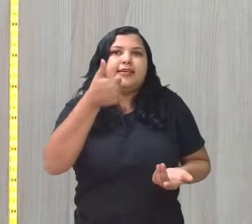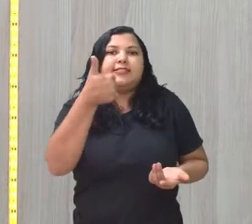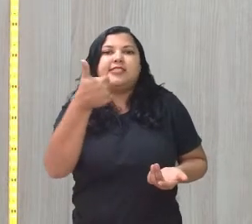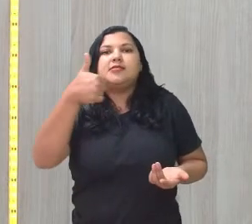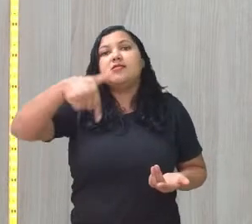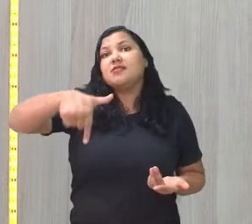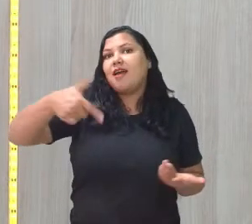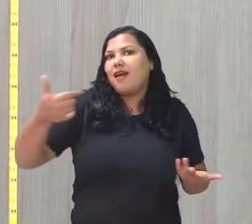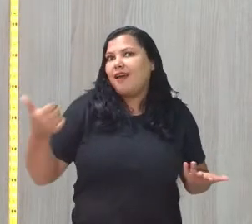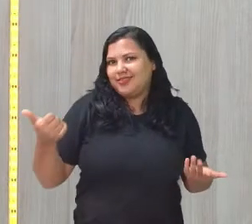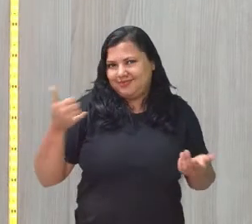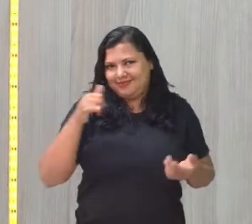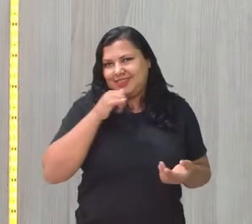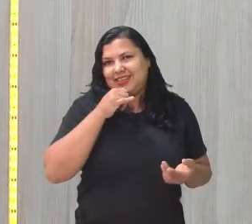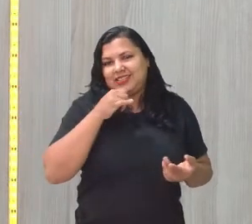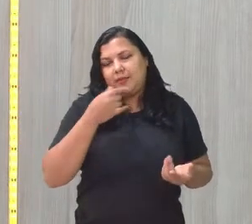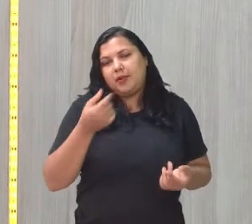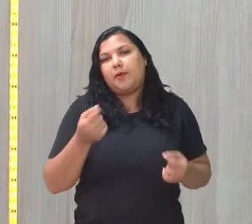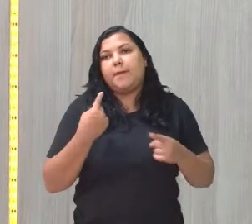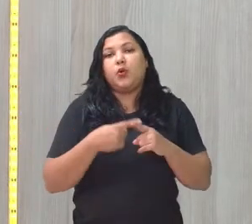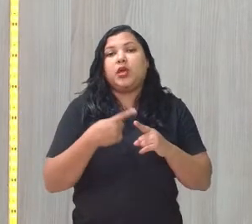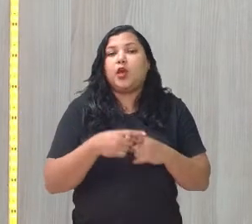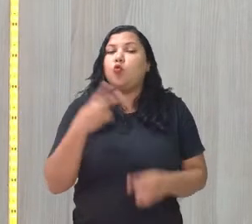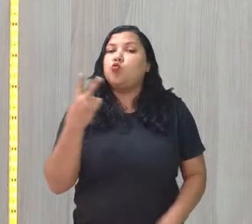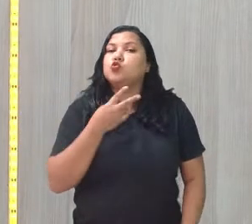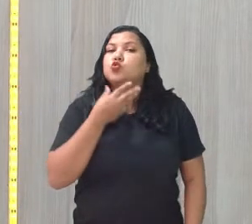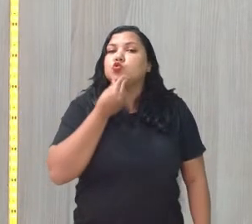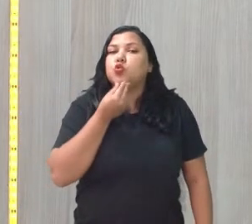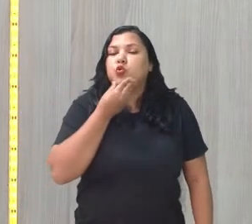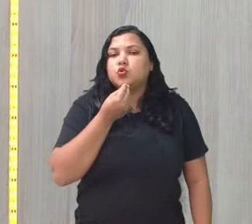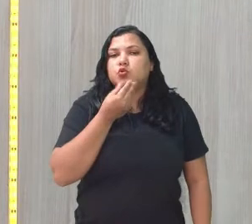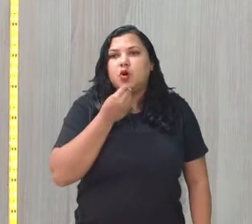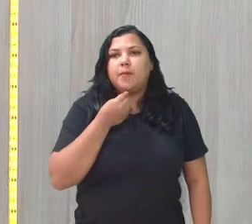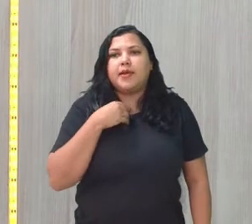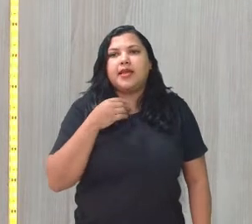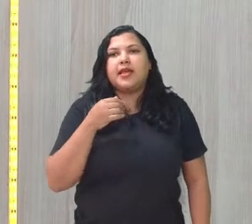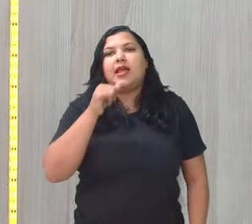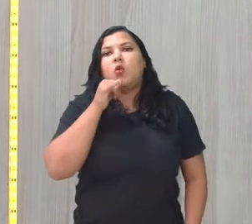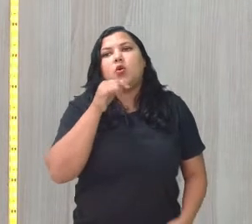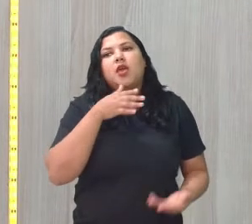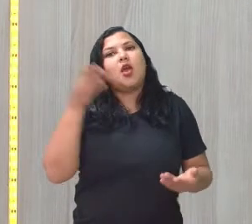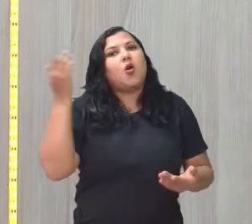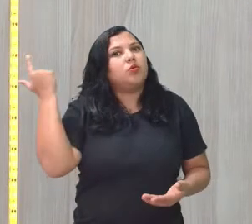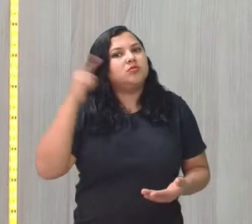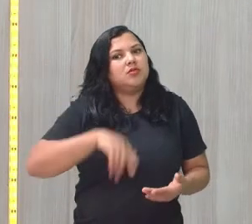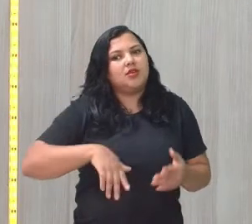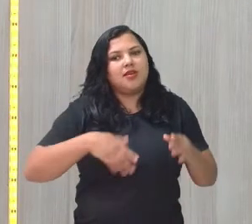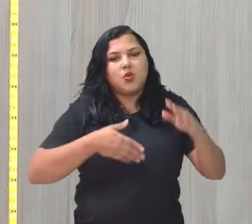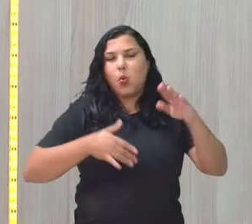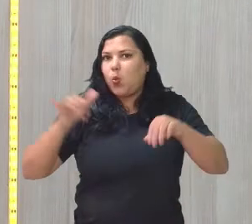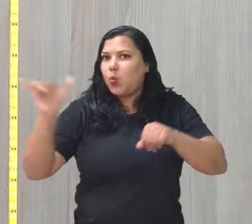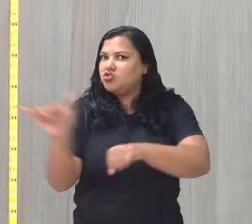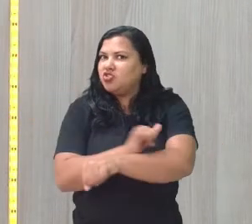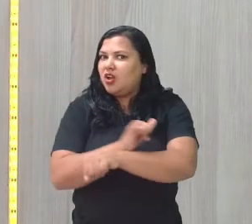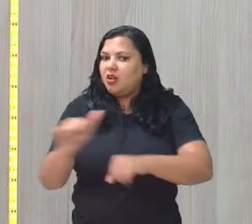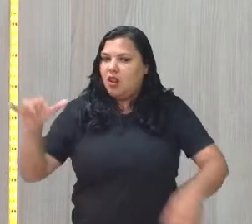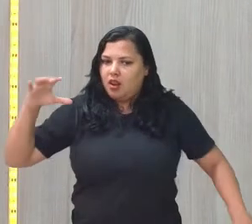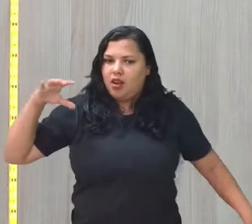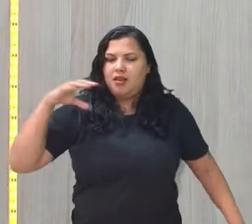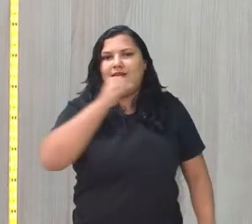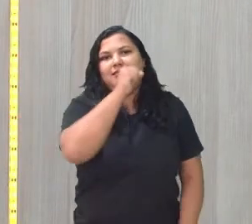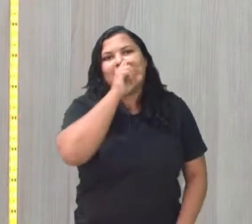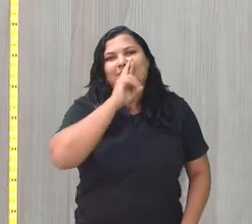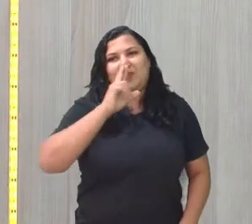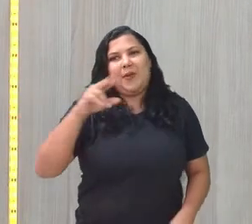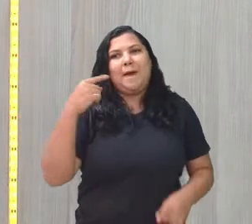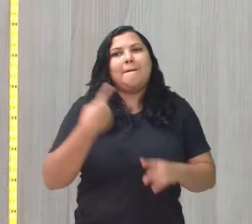aí, gente, os dois, tanto o pai de Tiago como o avô, eles cortaram caminho aí, viu? E muito rapidamente, porque eu ia